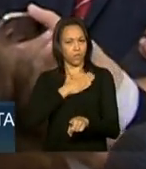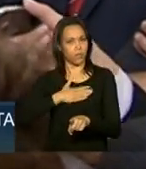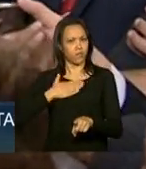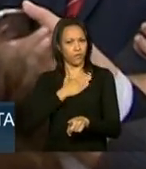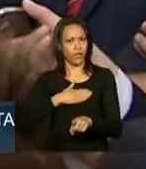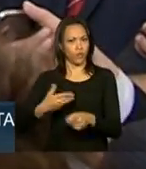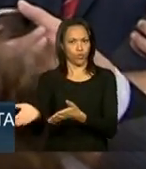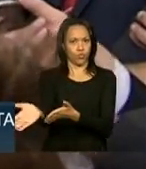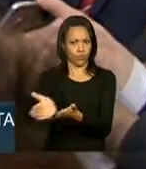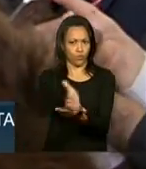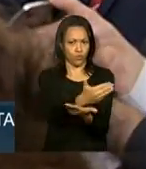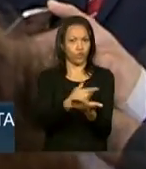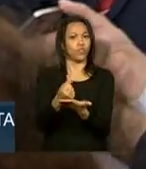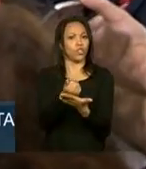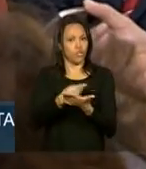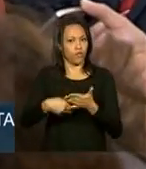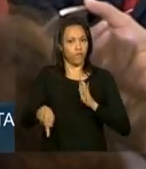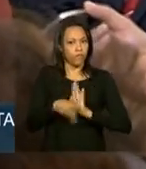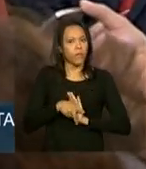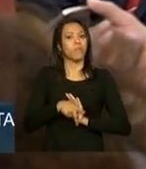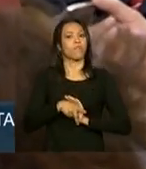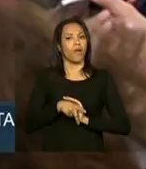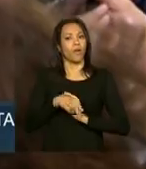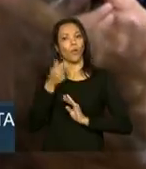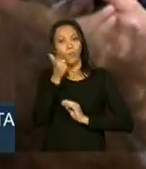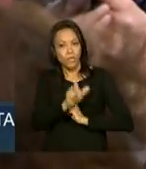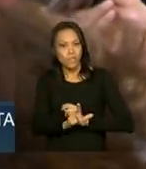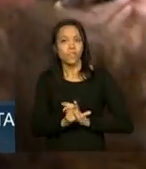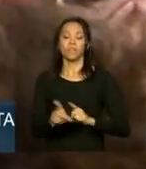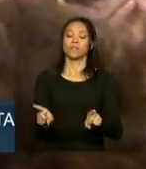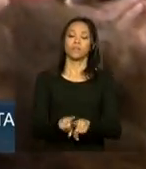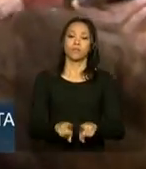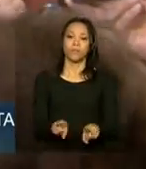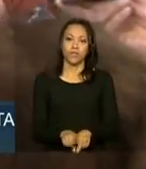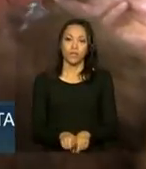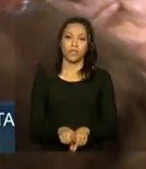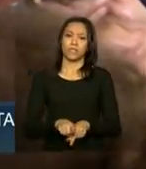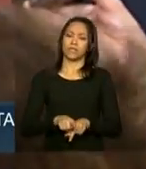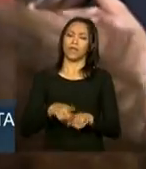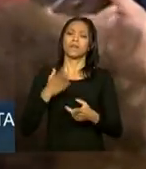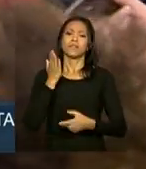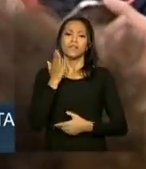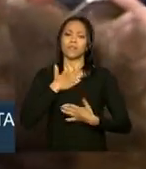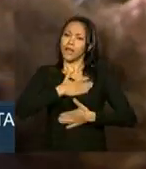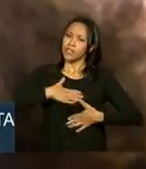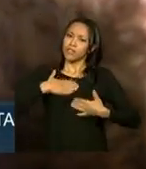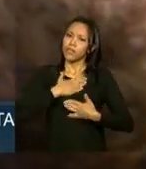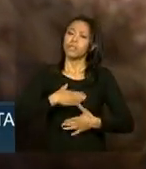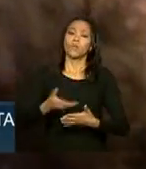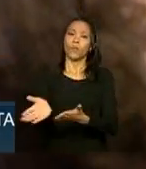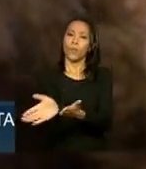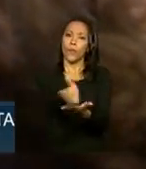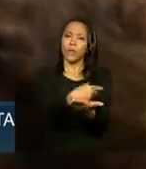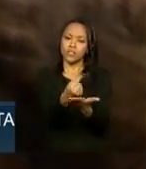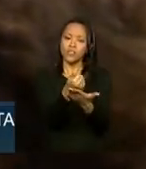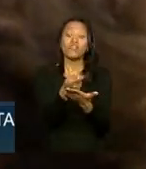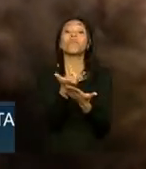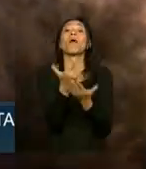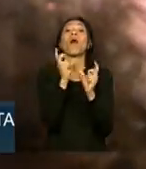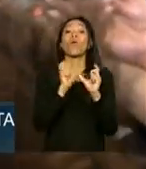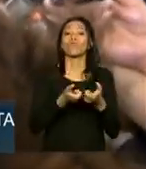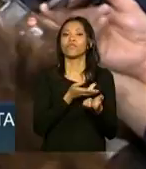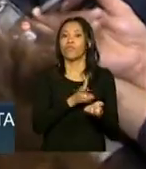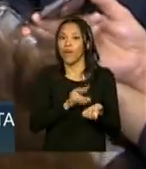receita, está satisfeito com a destinação desta riqueza, dessa alquimia que nós